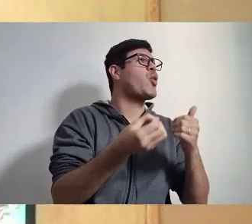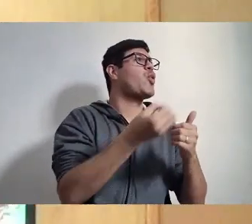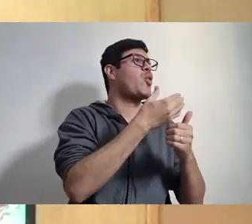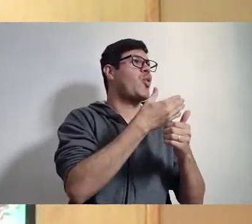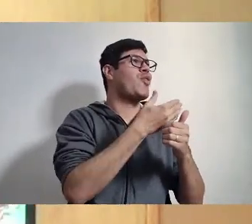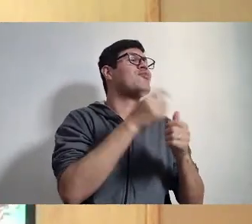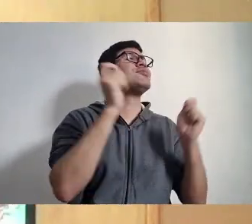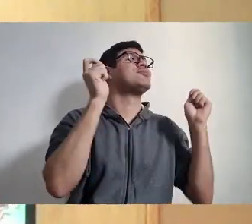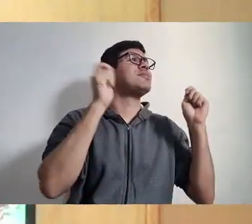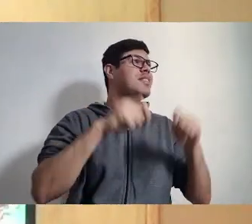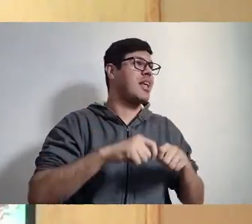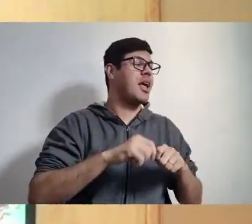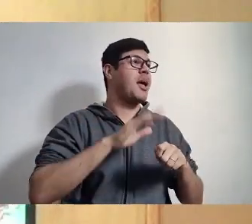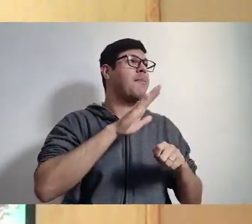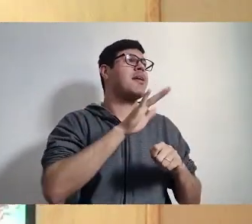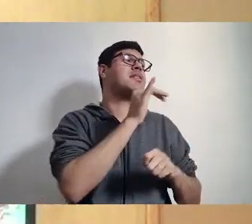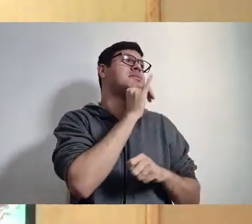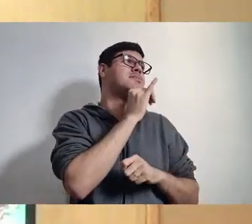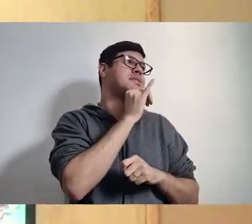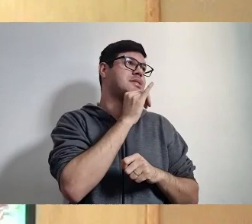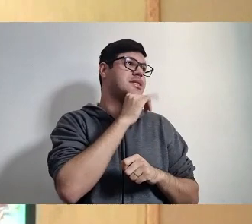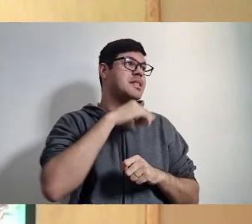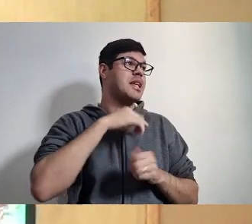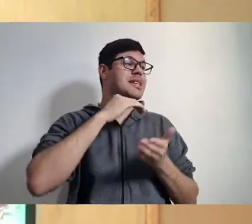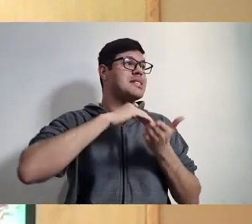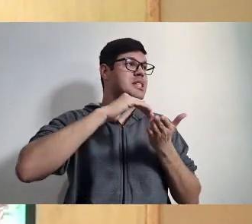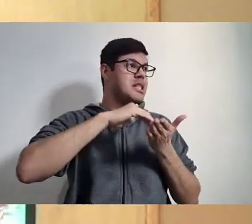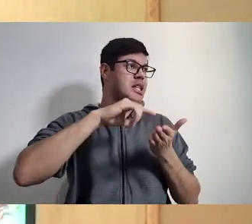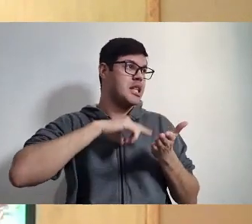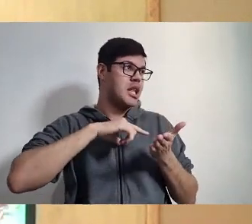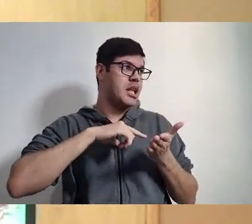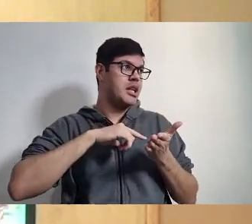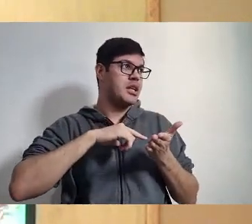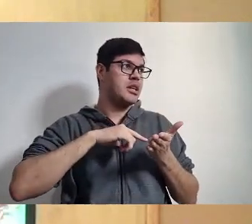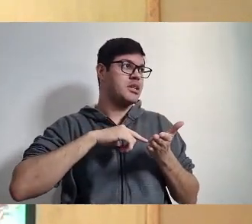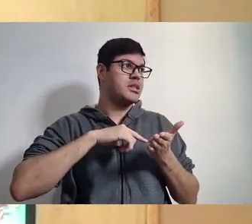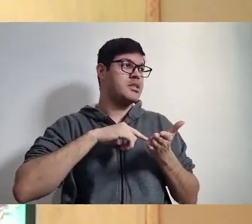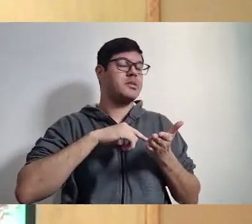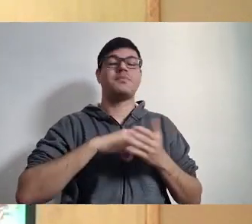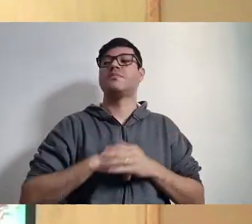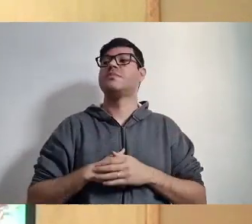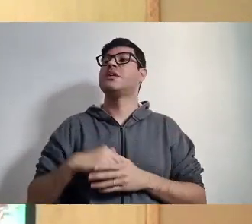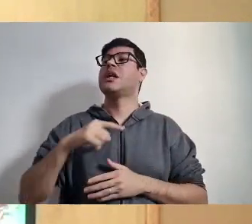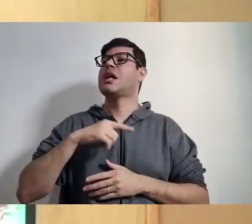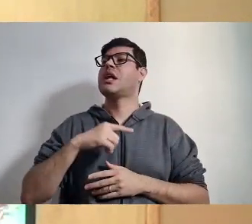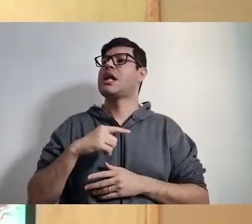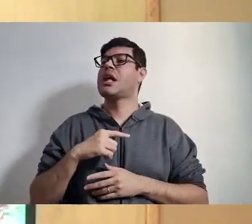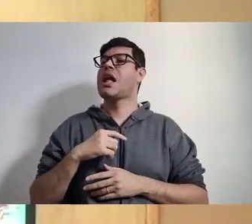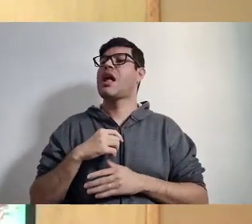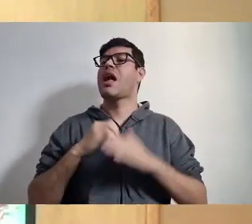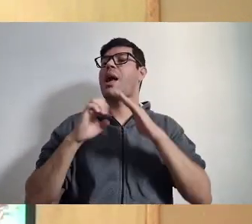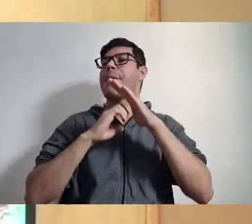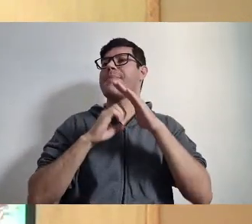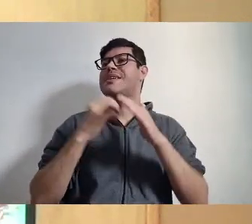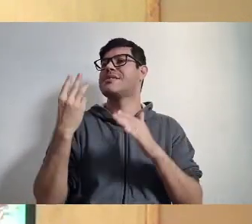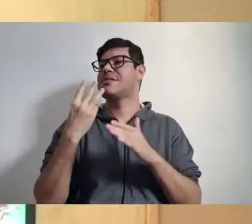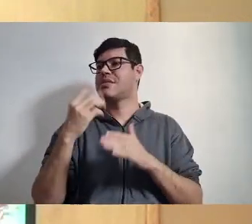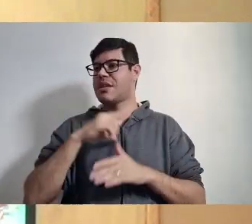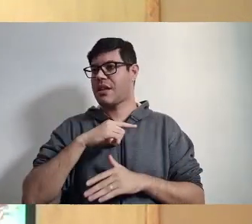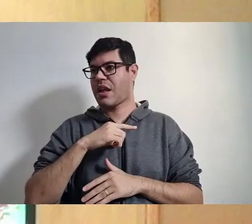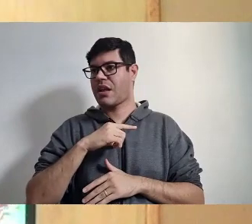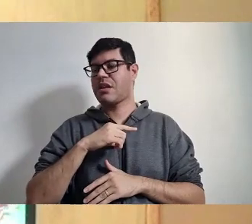fazer. Agora, por exemplo, sendo secretaria... Se dá para se fazer, não precisa terceirizar, tem que fazer ali. Então tem que terceirizar para ficar bom.